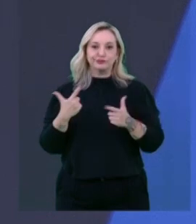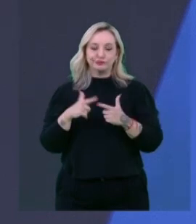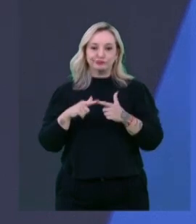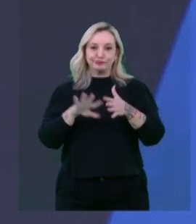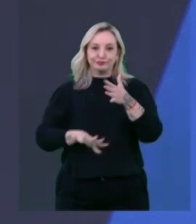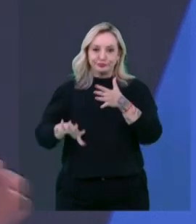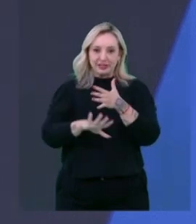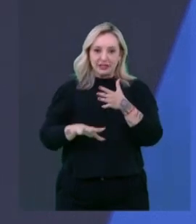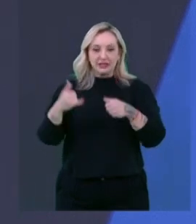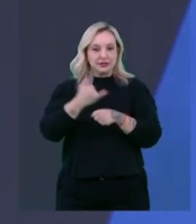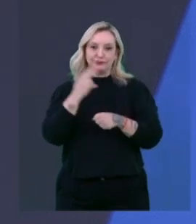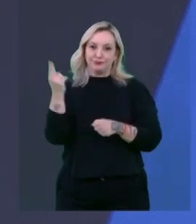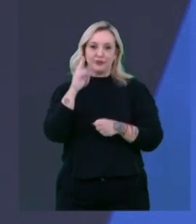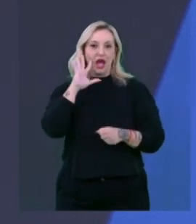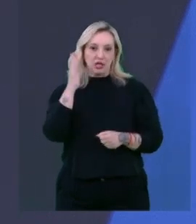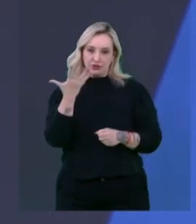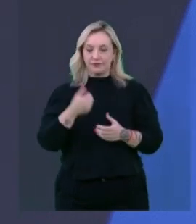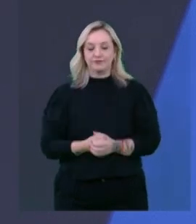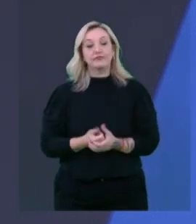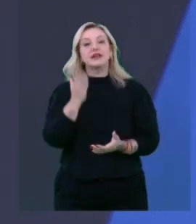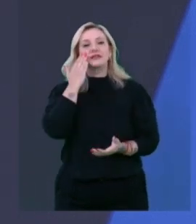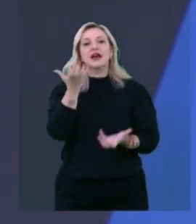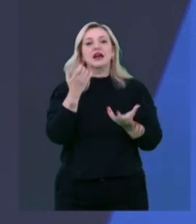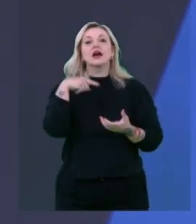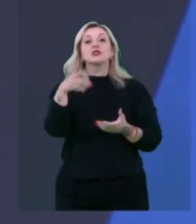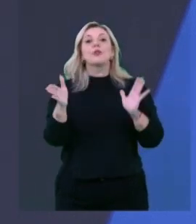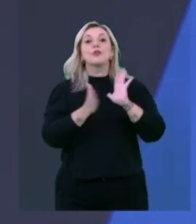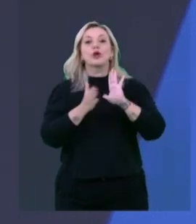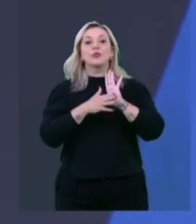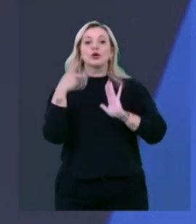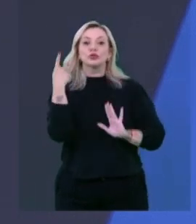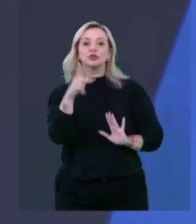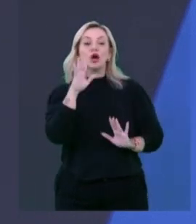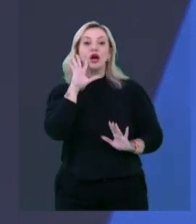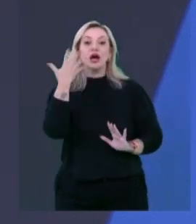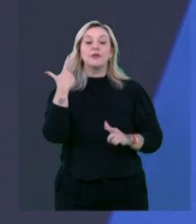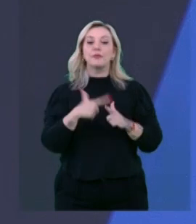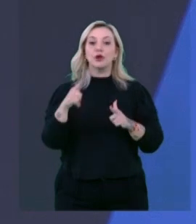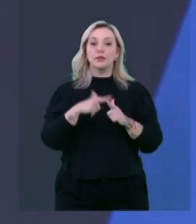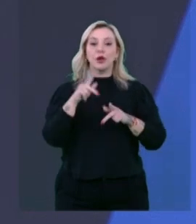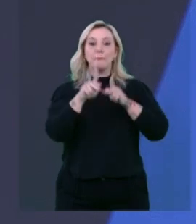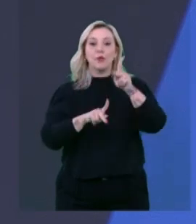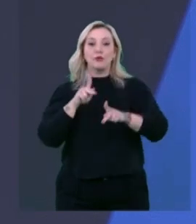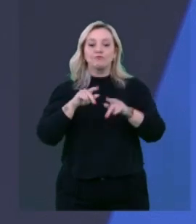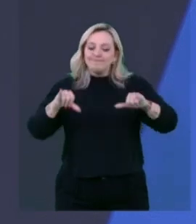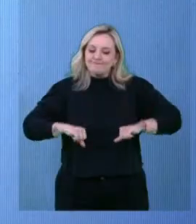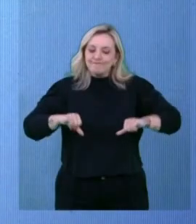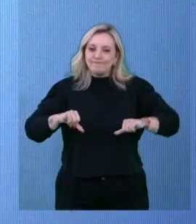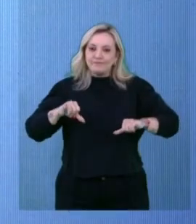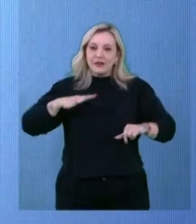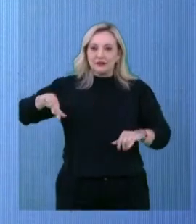precária que essa gestão não deu conta de resolver eu quero saber qual é sua proposta para resolver o problema da população mais sofrida da